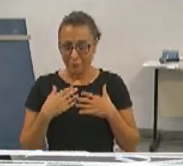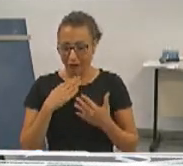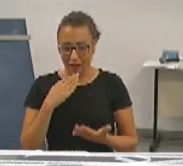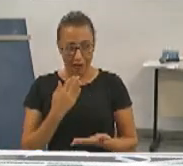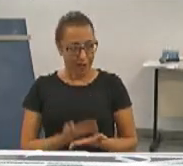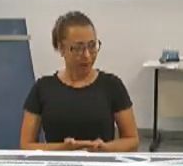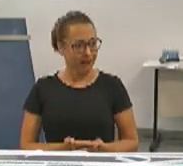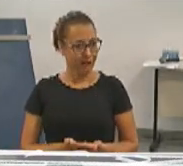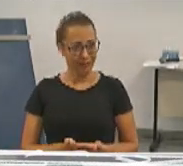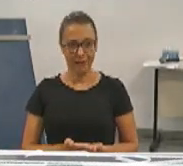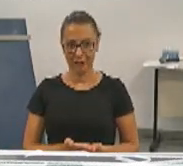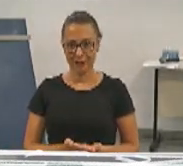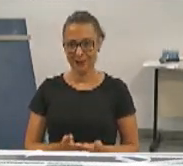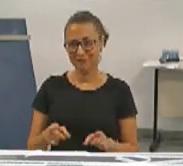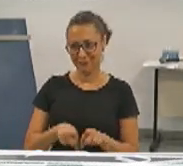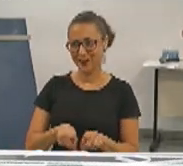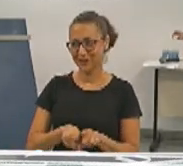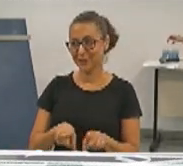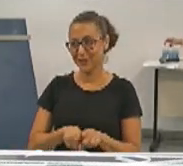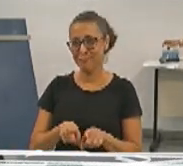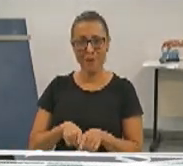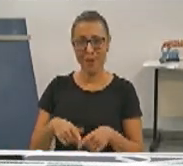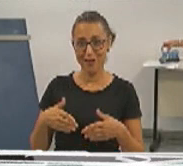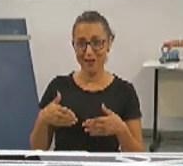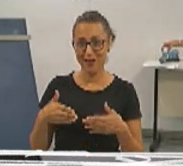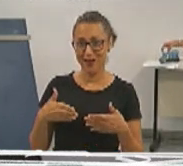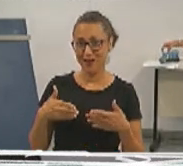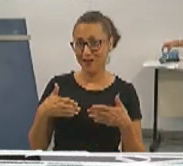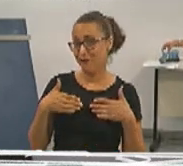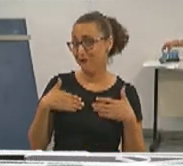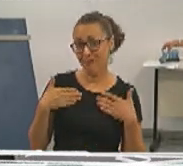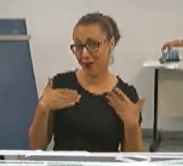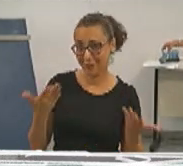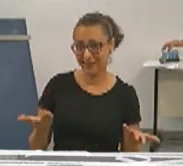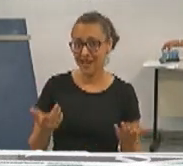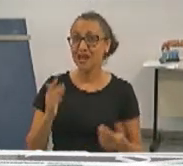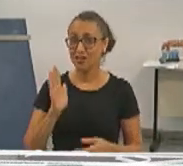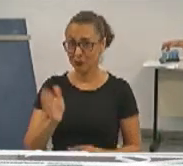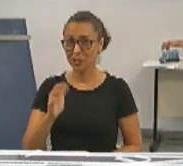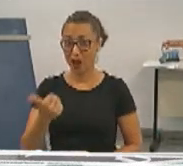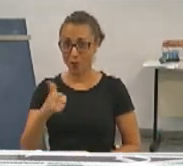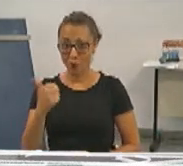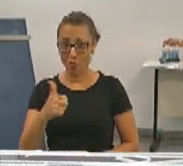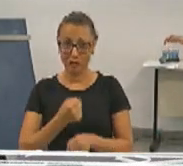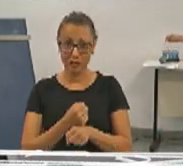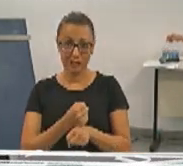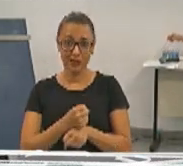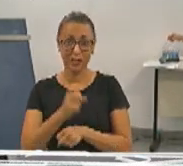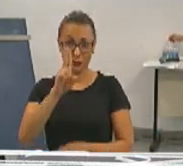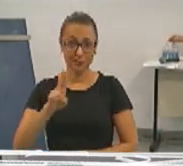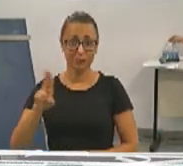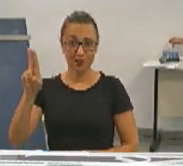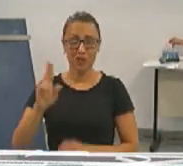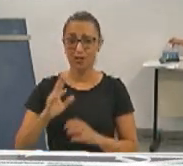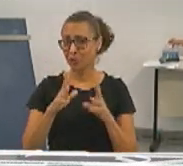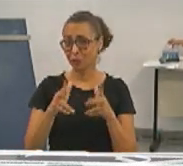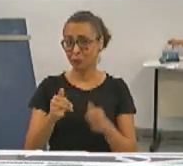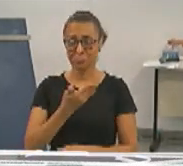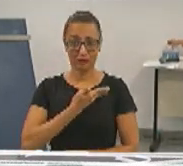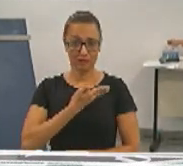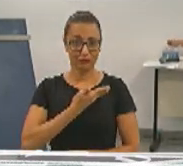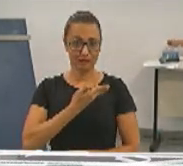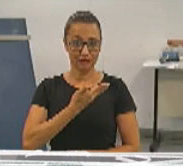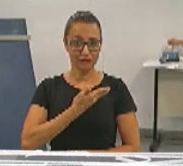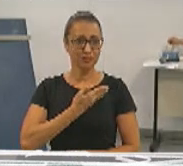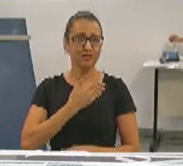surpreso, portanto, lisonjeio, né? Bom, eu estou há 11 anos na universidade e todos os colegas